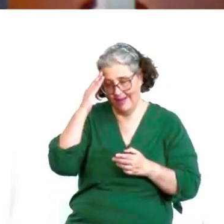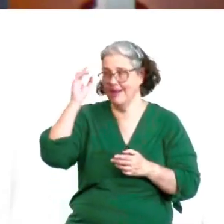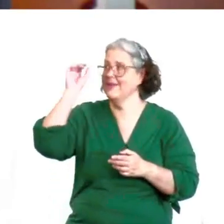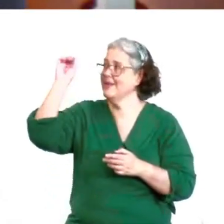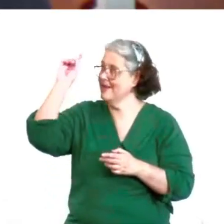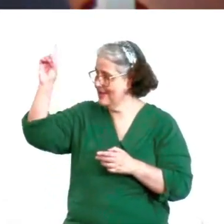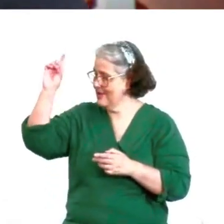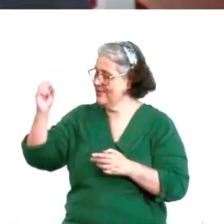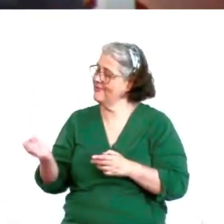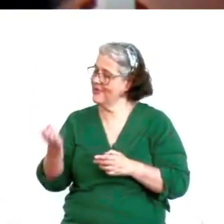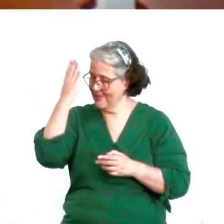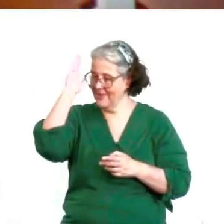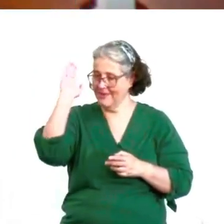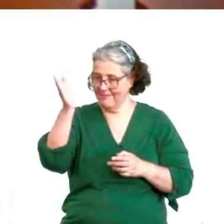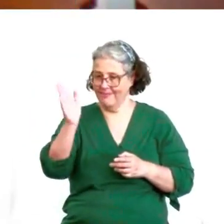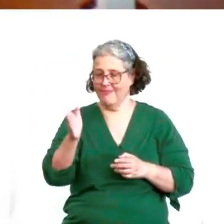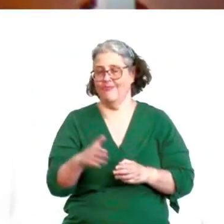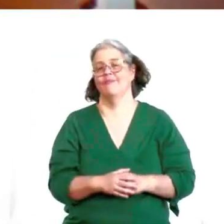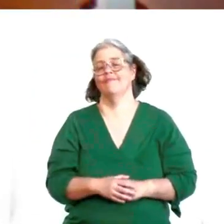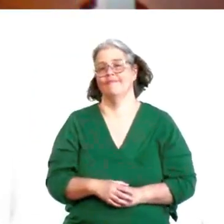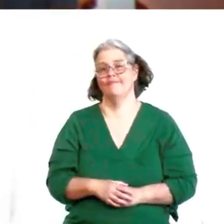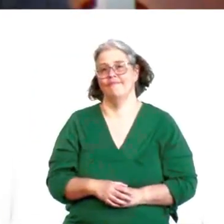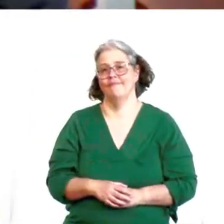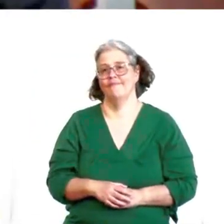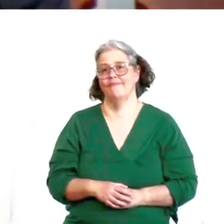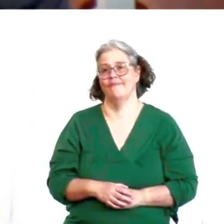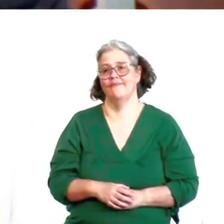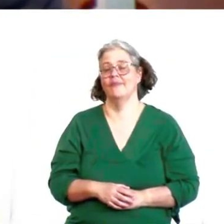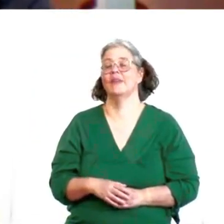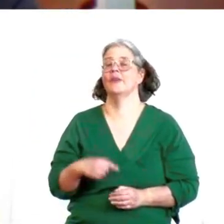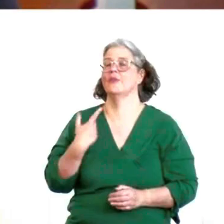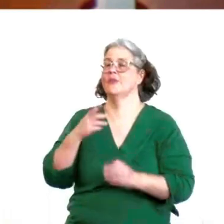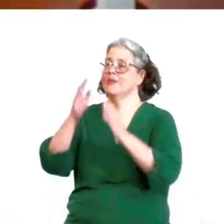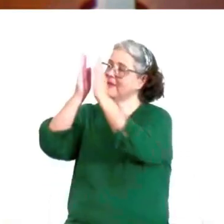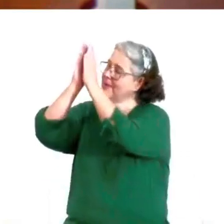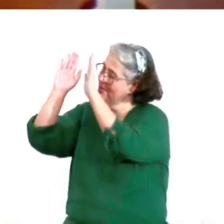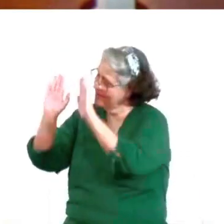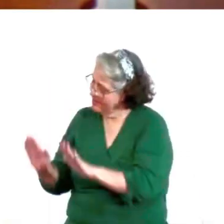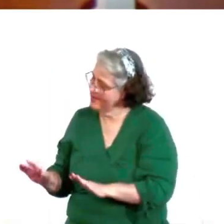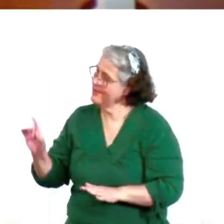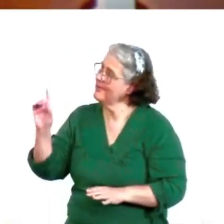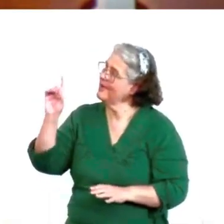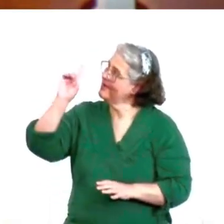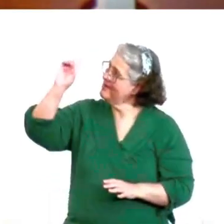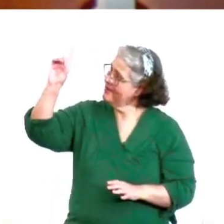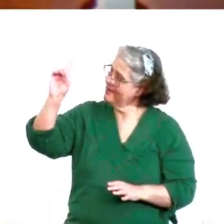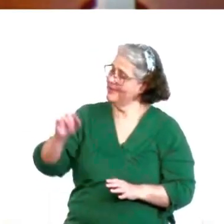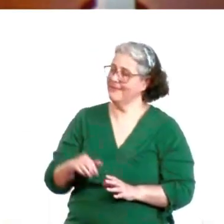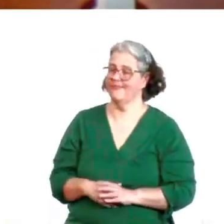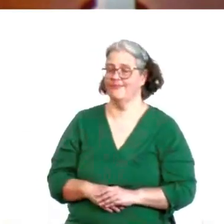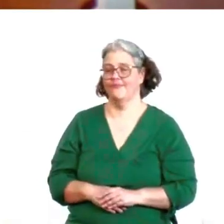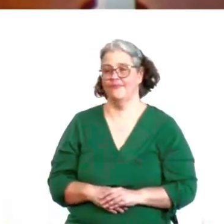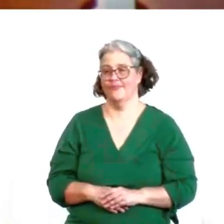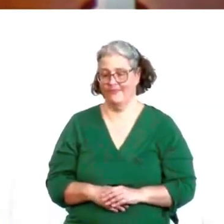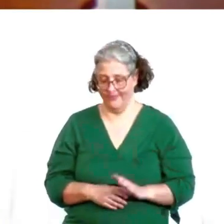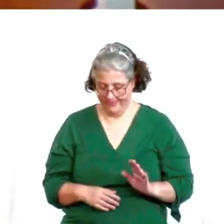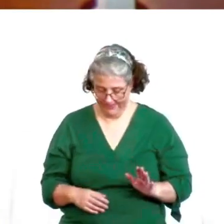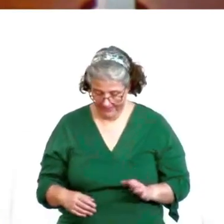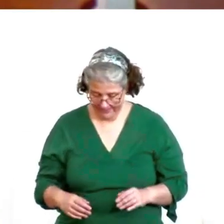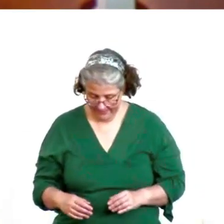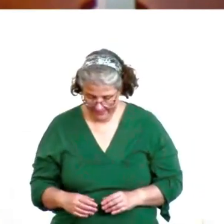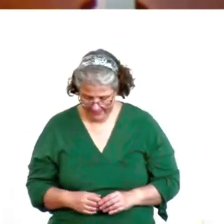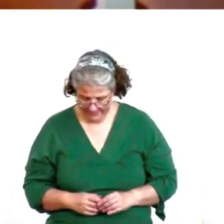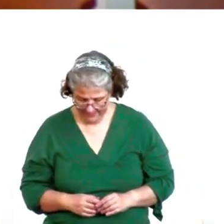cumprir. Por isso eu vou levantar um altar em adoração ao Senhor. Você sabe que Deus tem uma promessa para